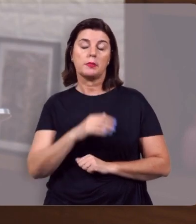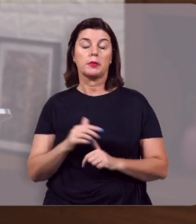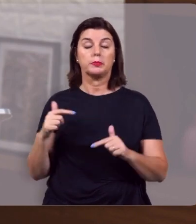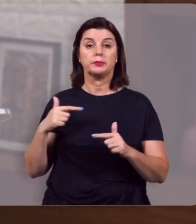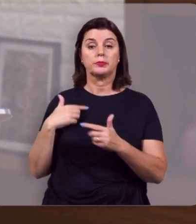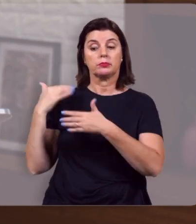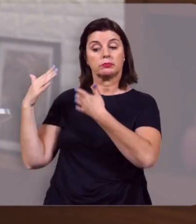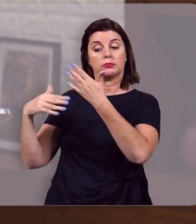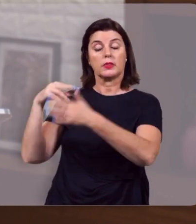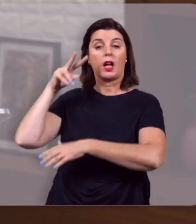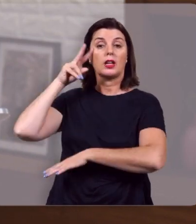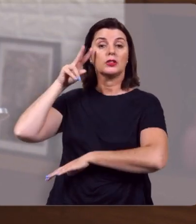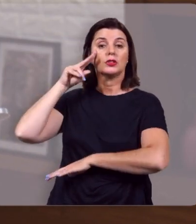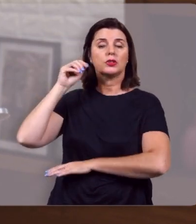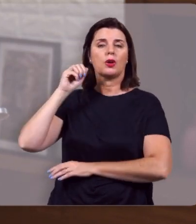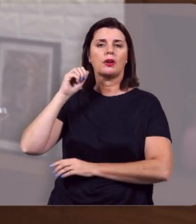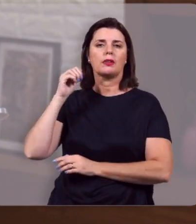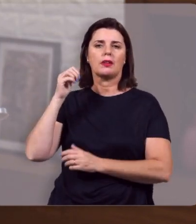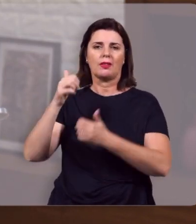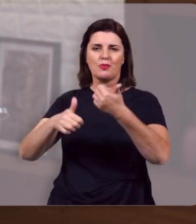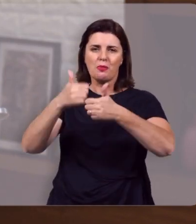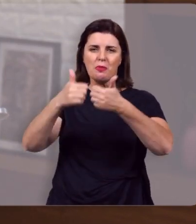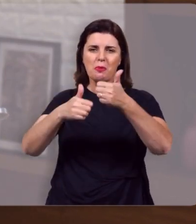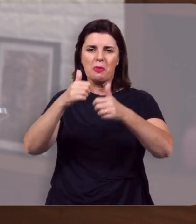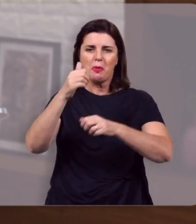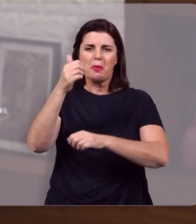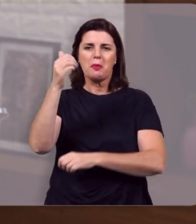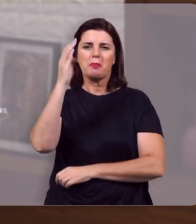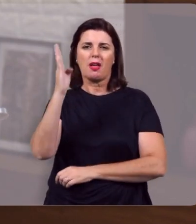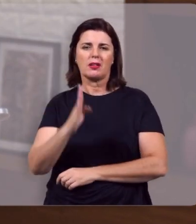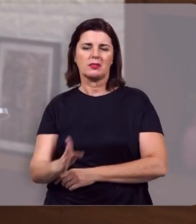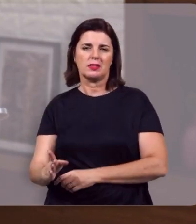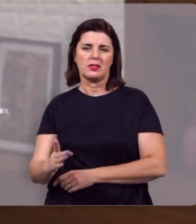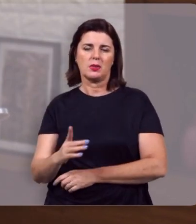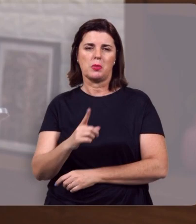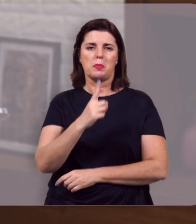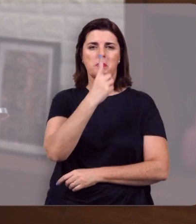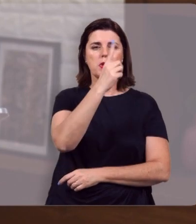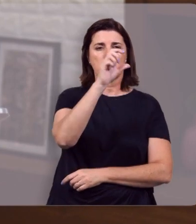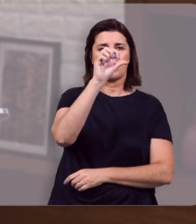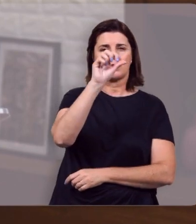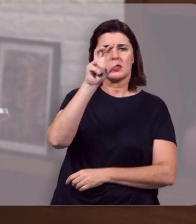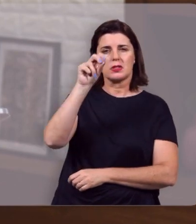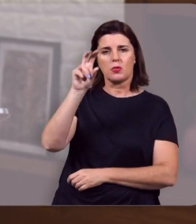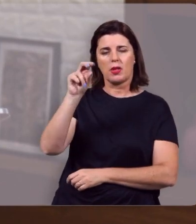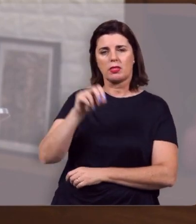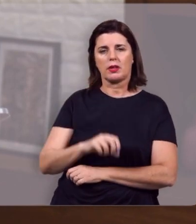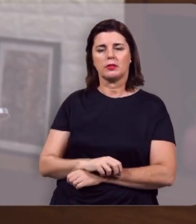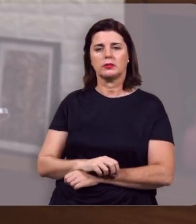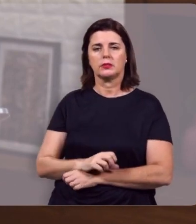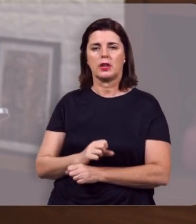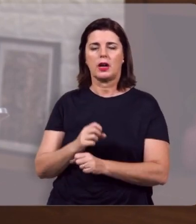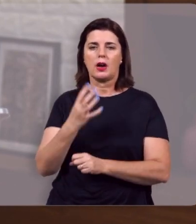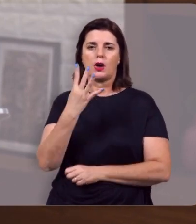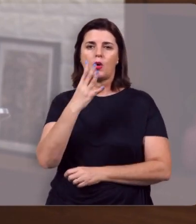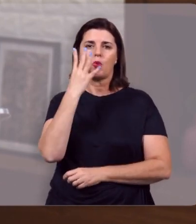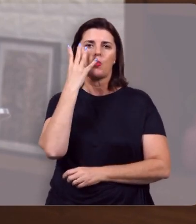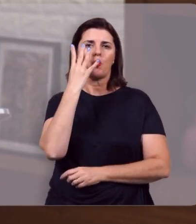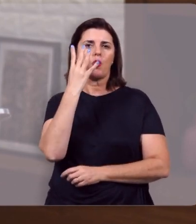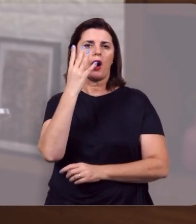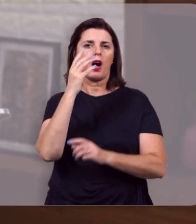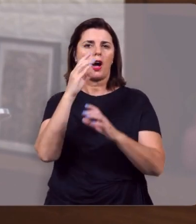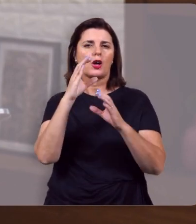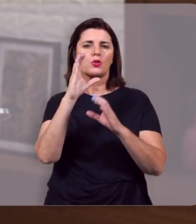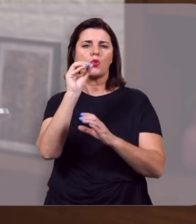a saga esportiva brasileira. Era o ano de 1950, a